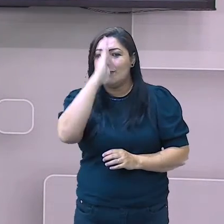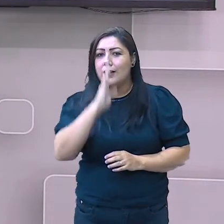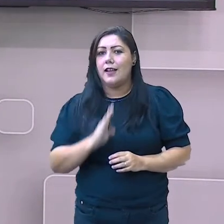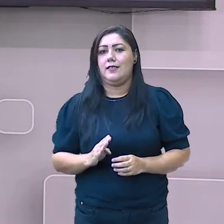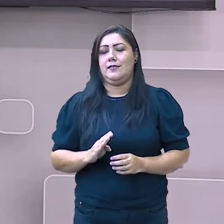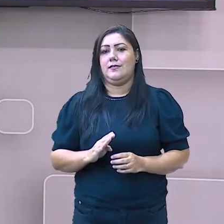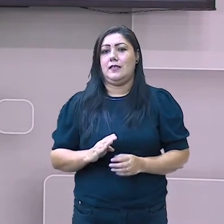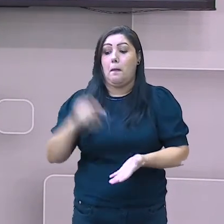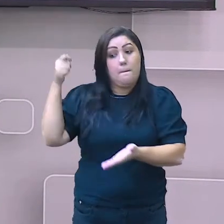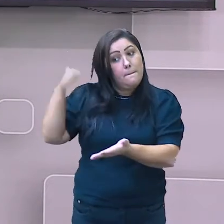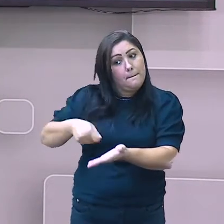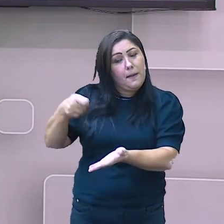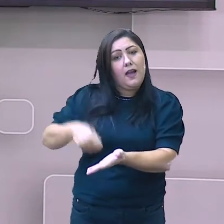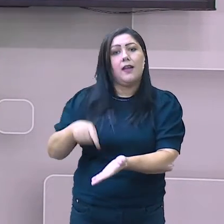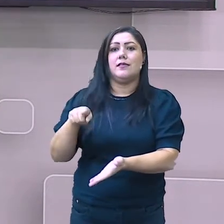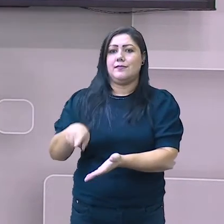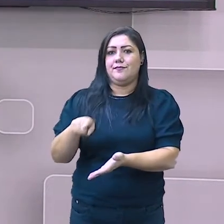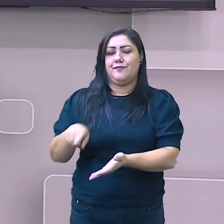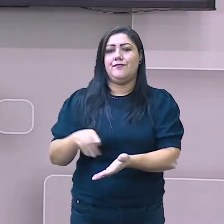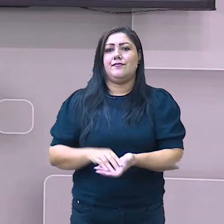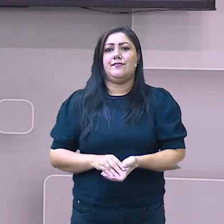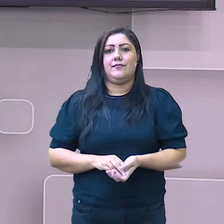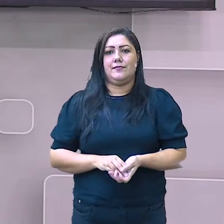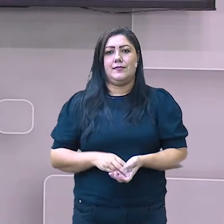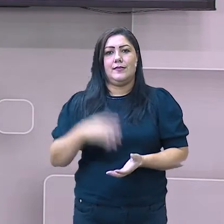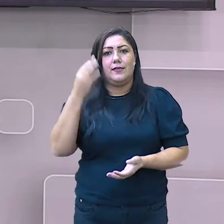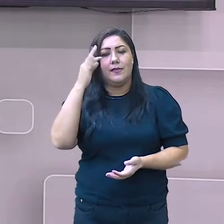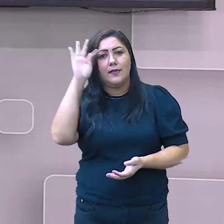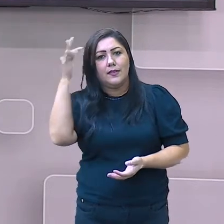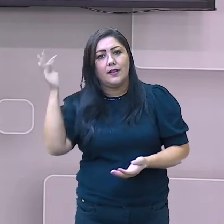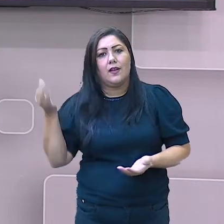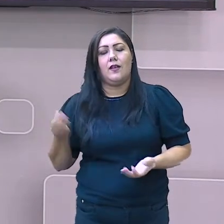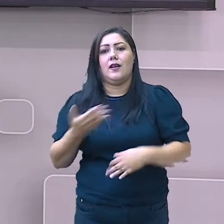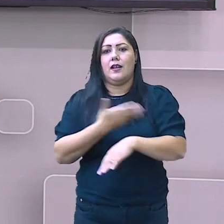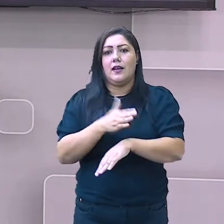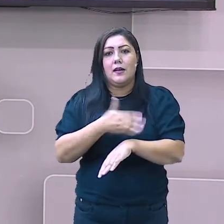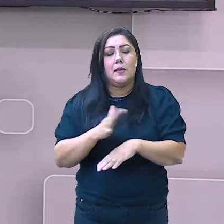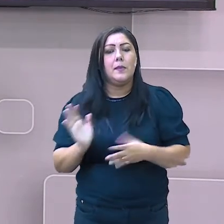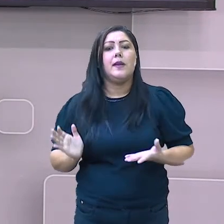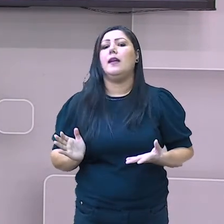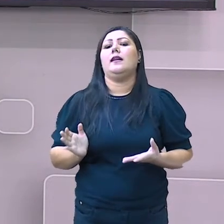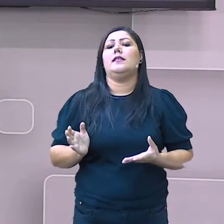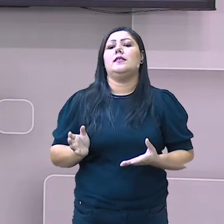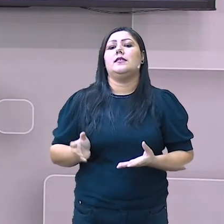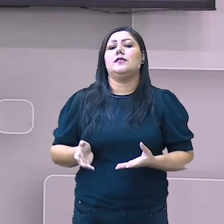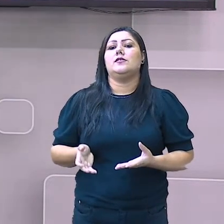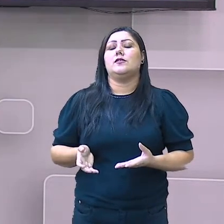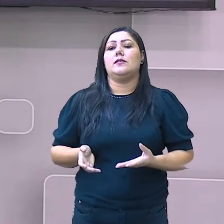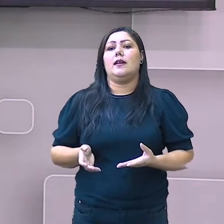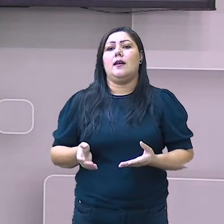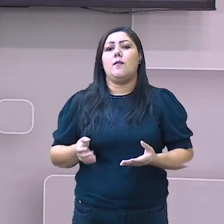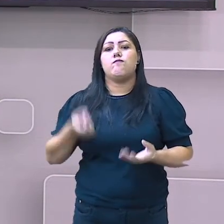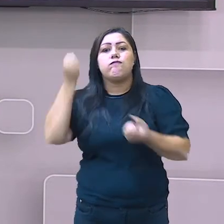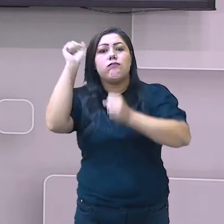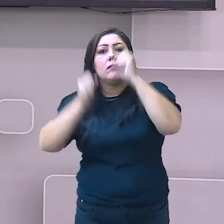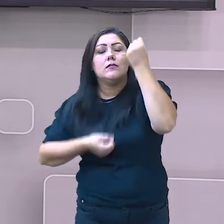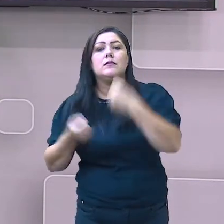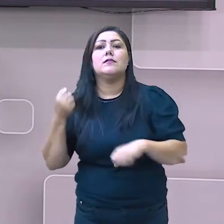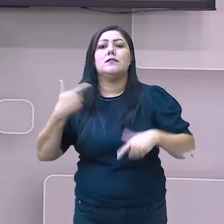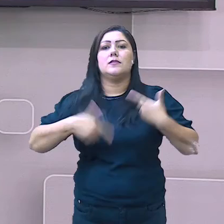politécnica, ou seja, o ensino de teoria e da prática dos principais ramos da produção, ou seja,